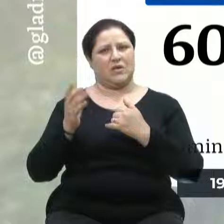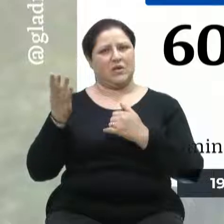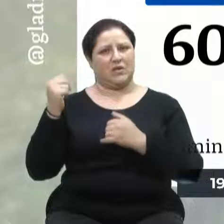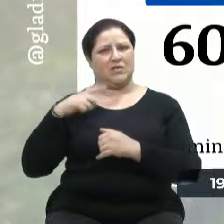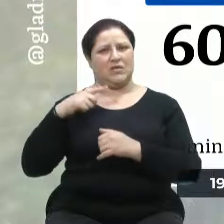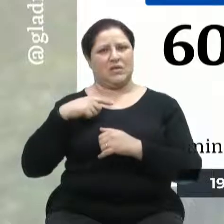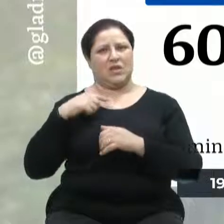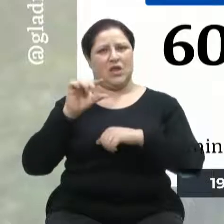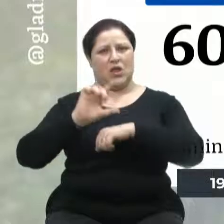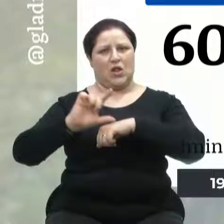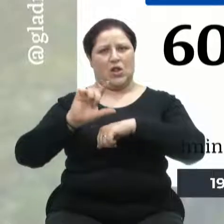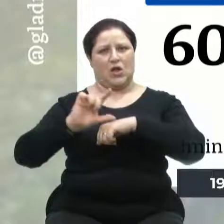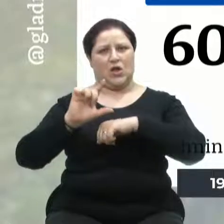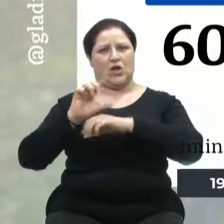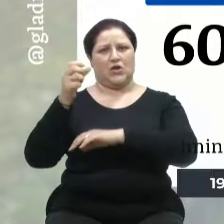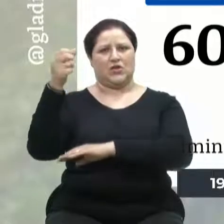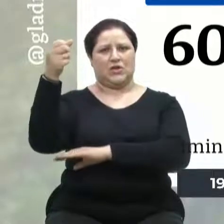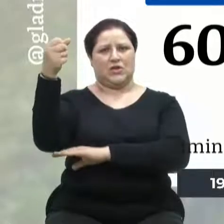agora